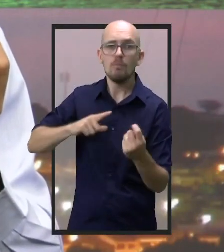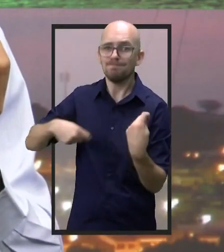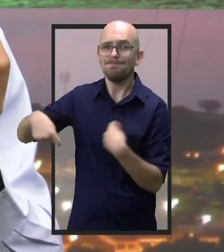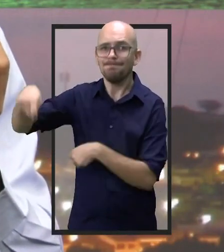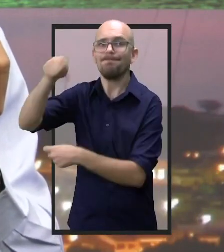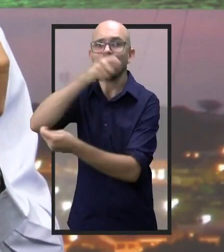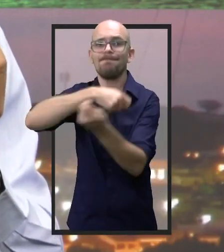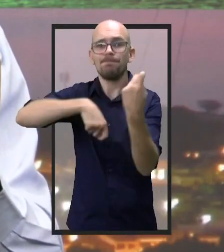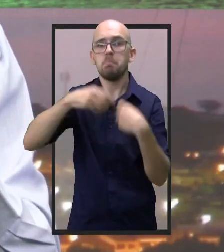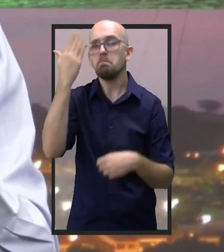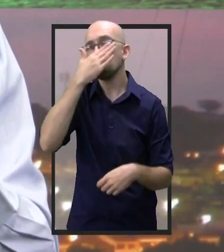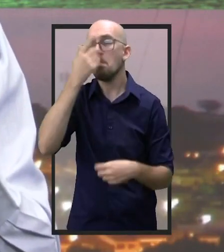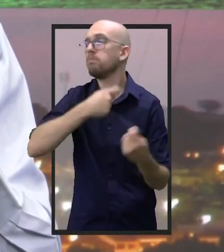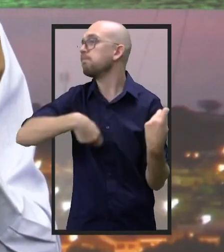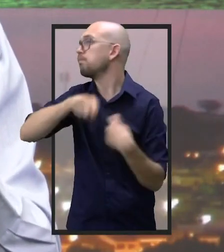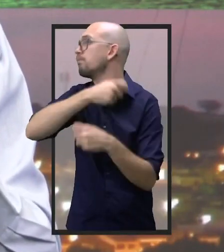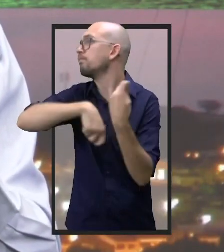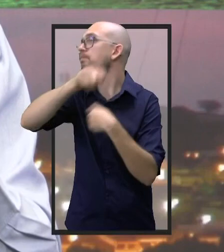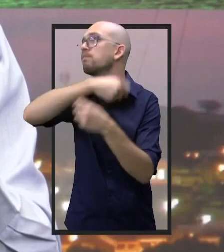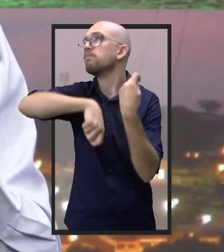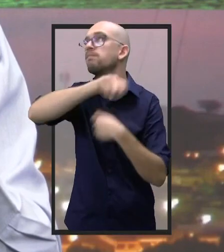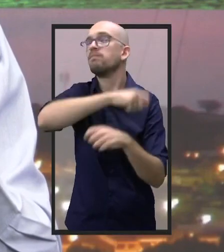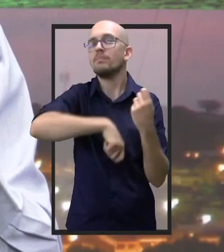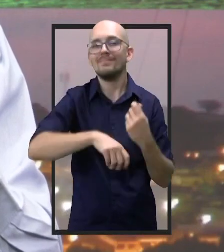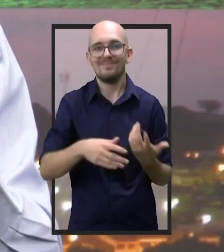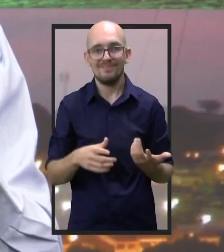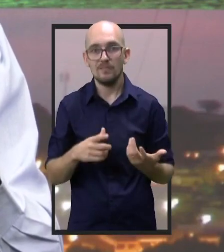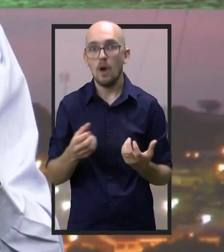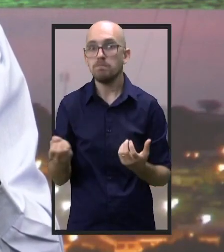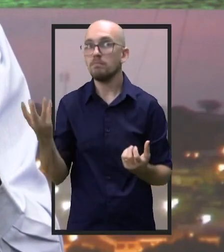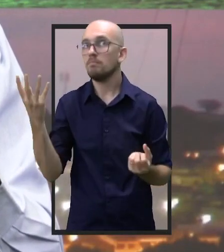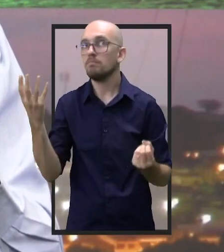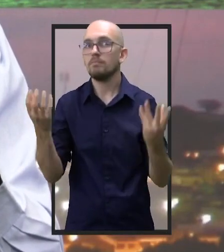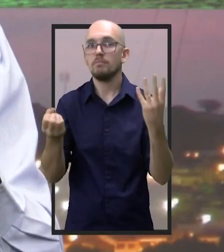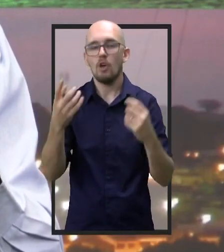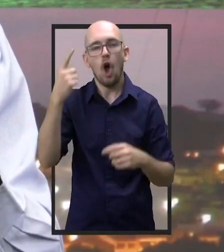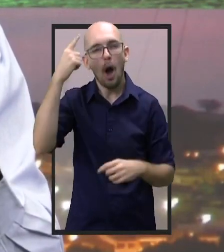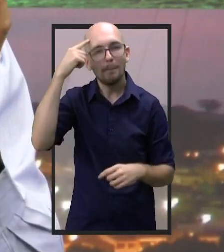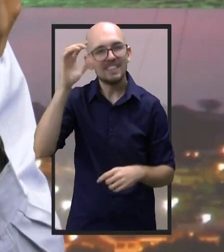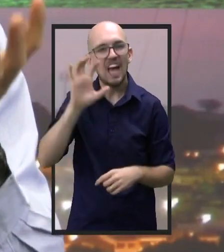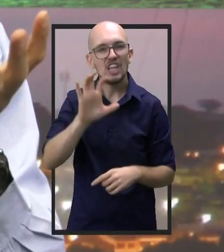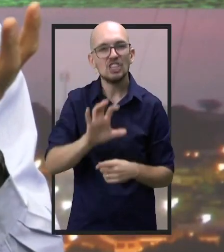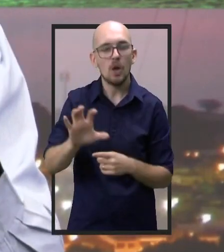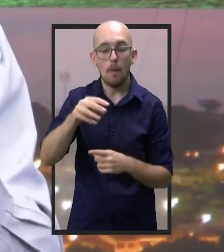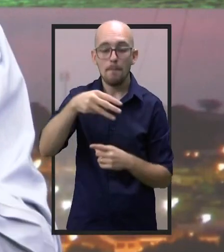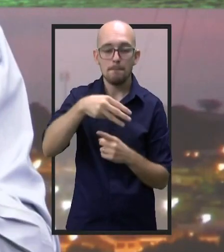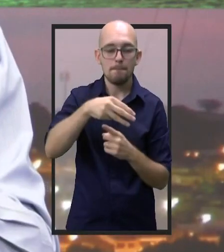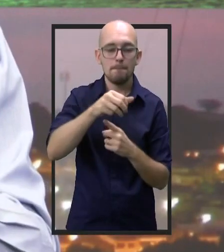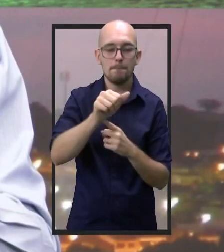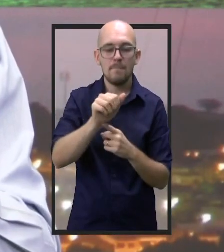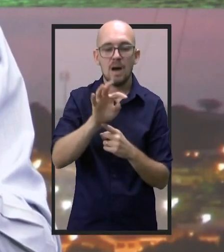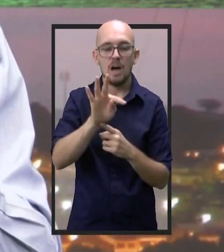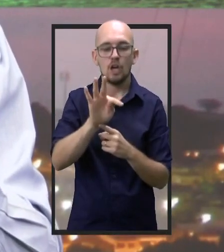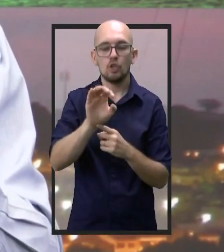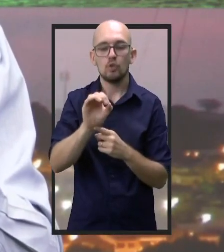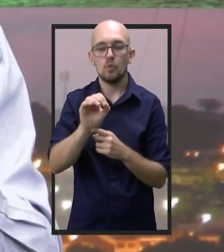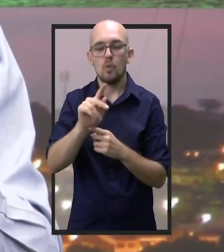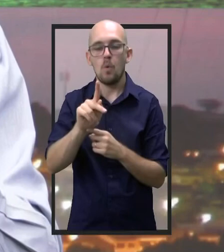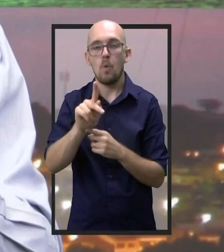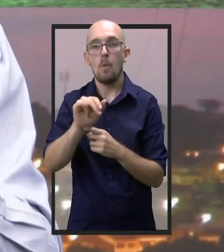montados. Se a gente pensar hoje na região Mato Piba, você fala, o que é isso? Mato